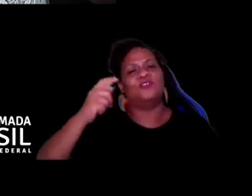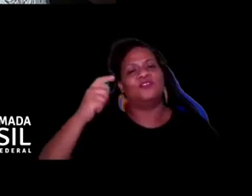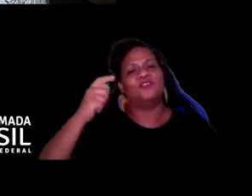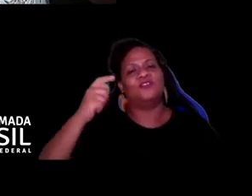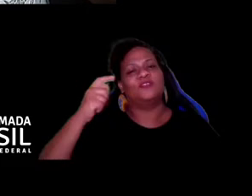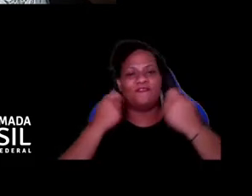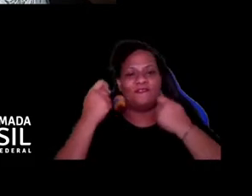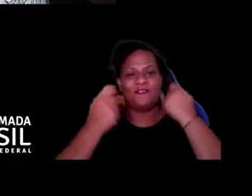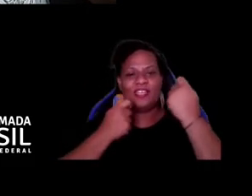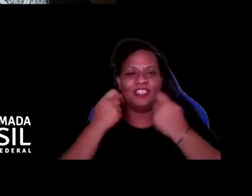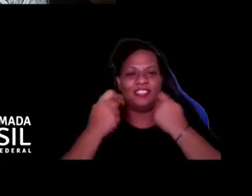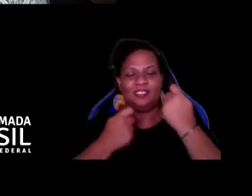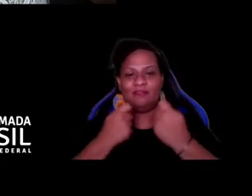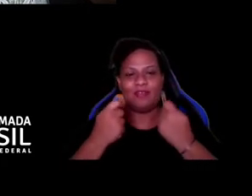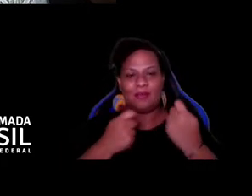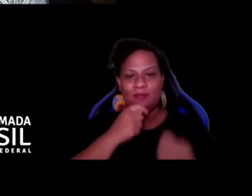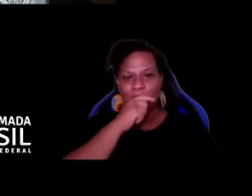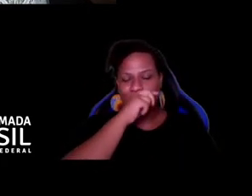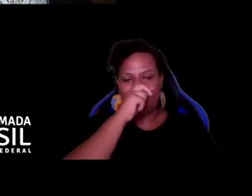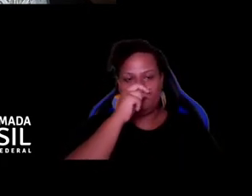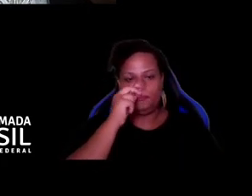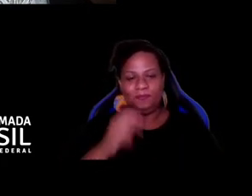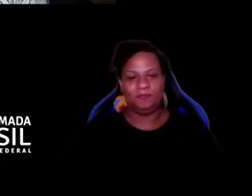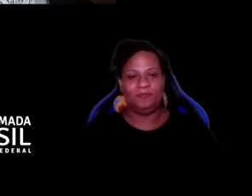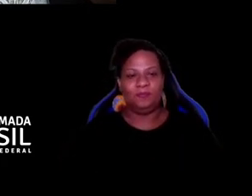da Iacurixirê, como